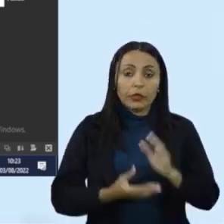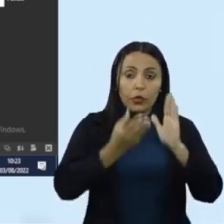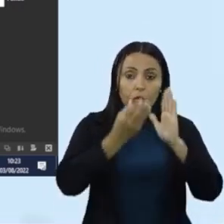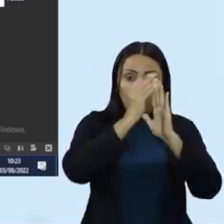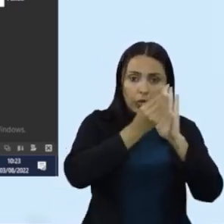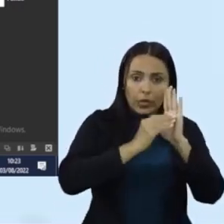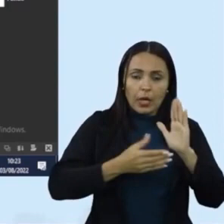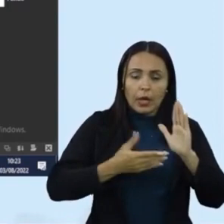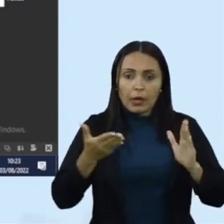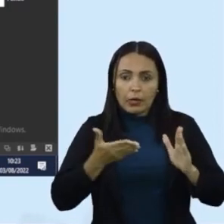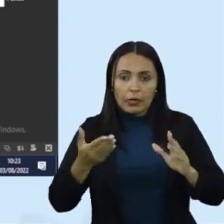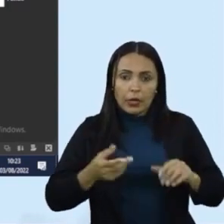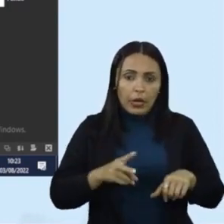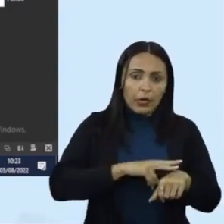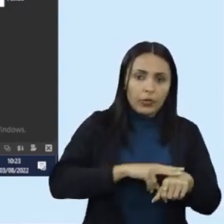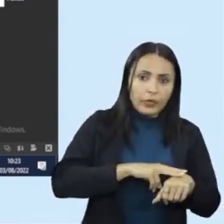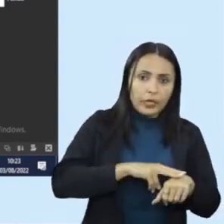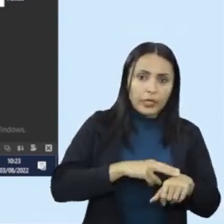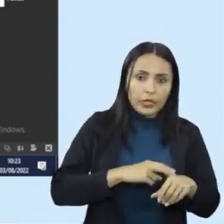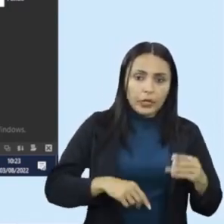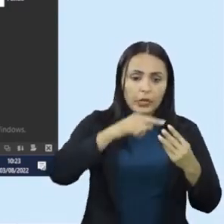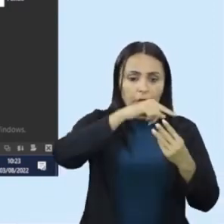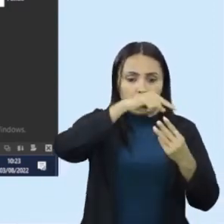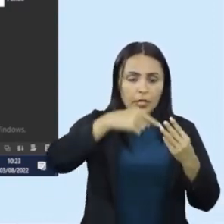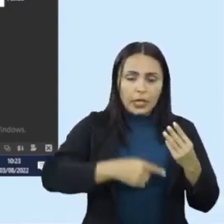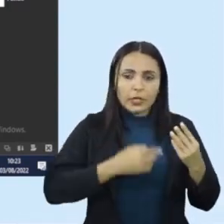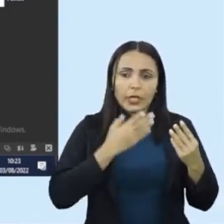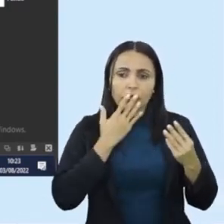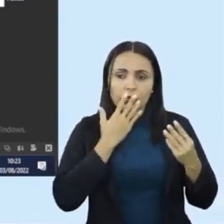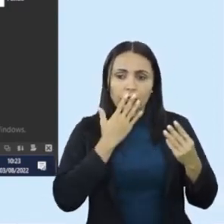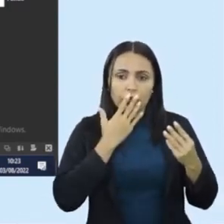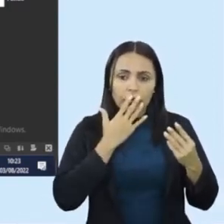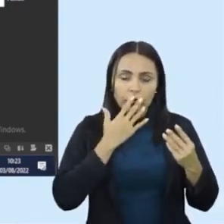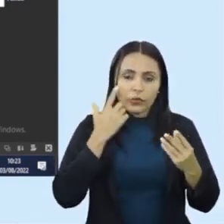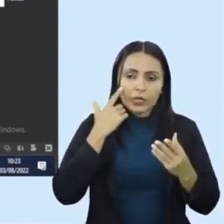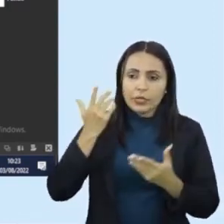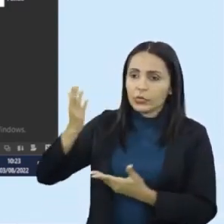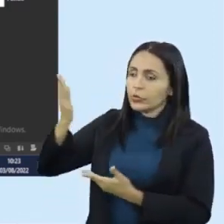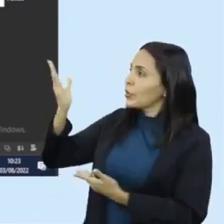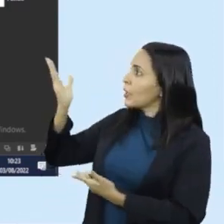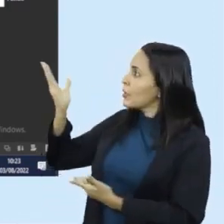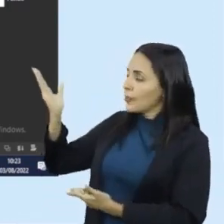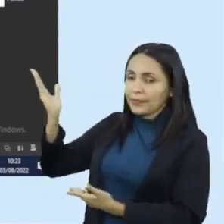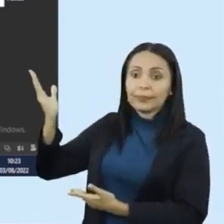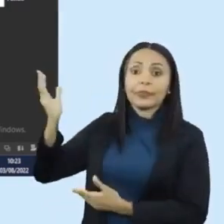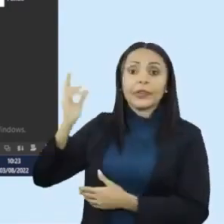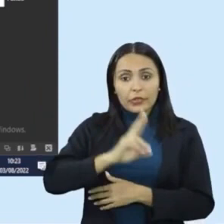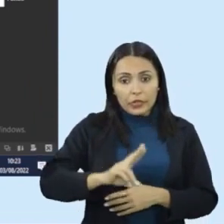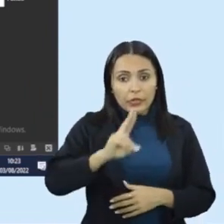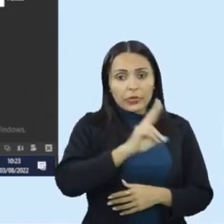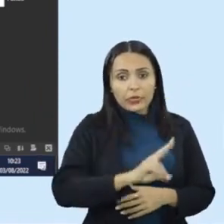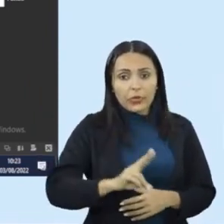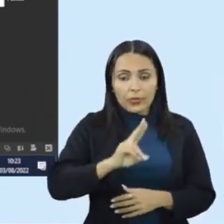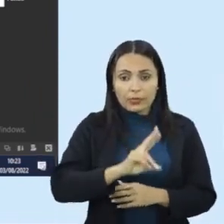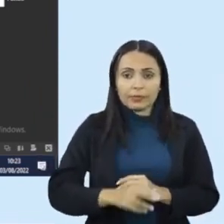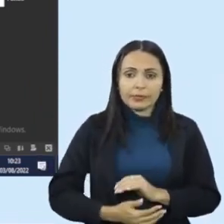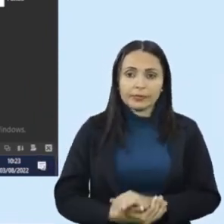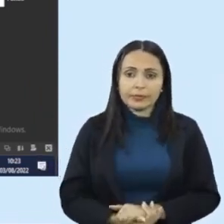esse verdinho aqui. Então, a gente tem 3 cores com essas estruturas que a gente utilizou